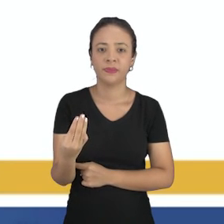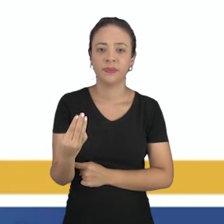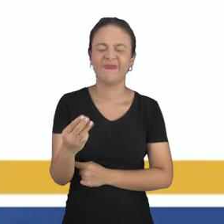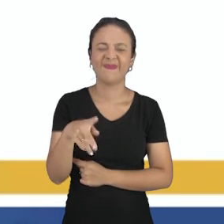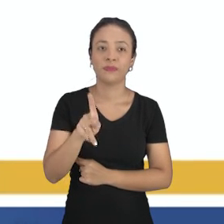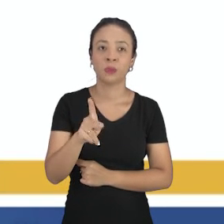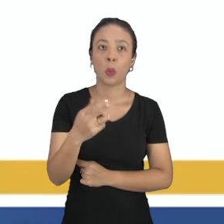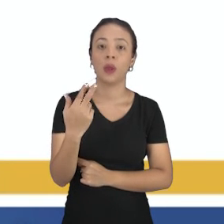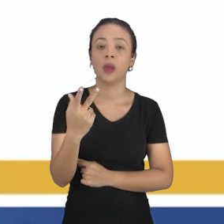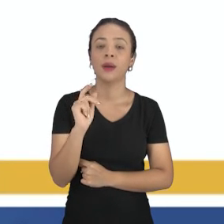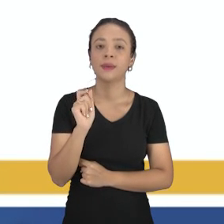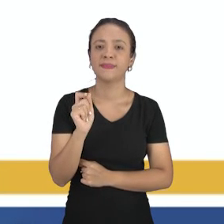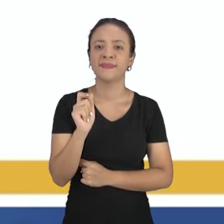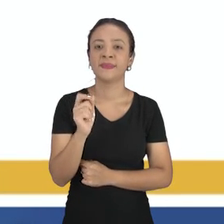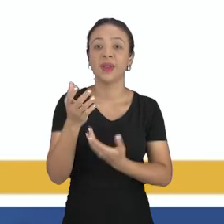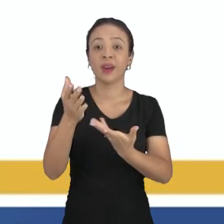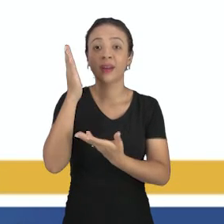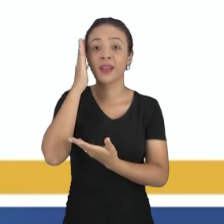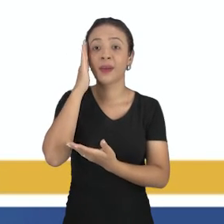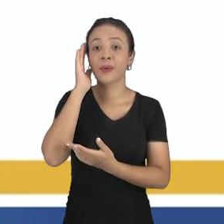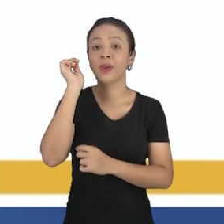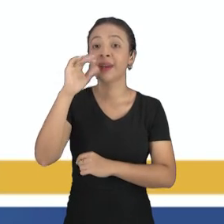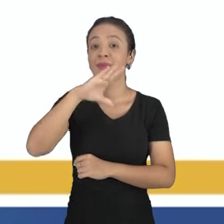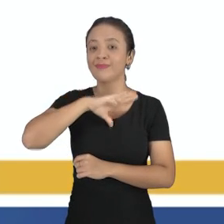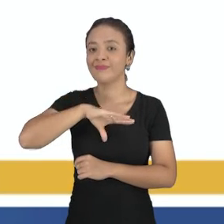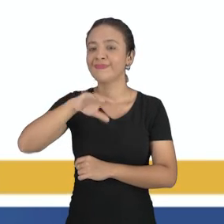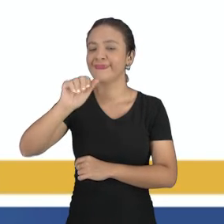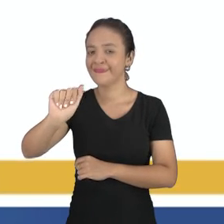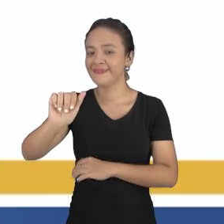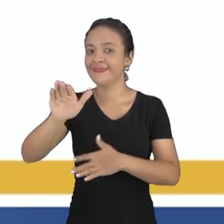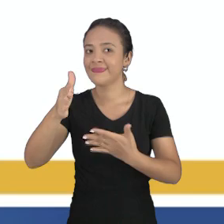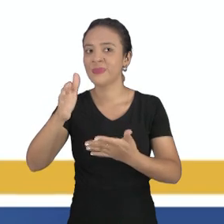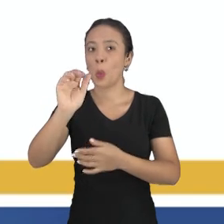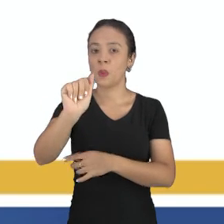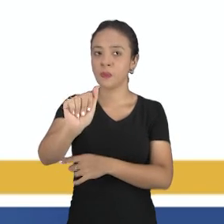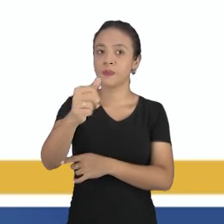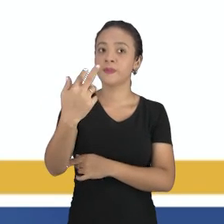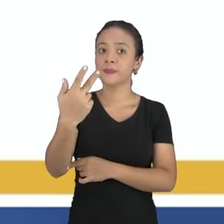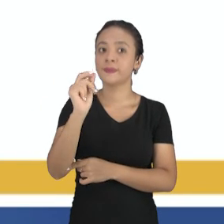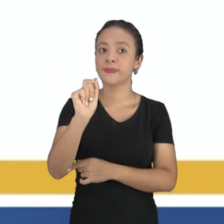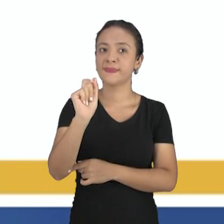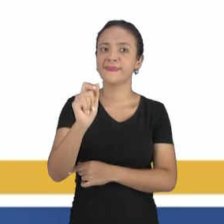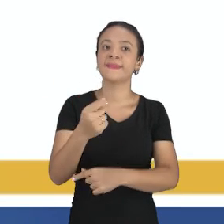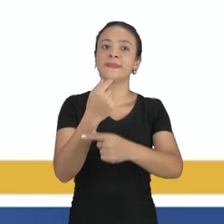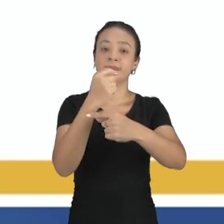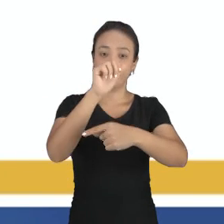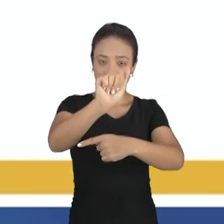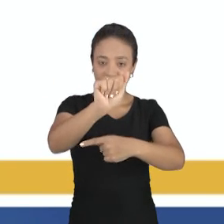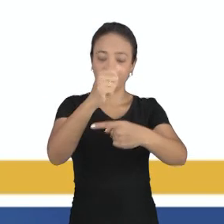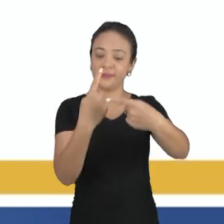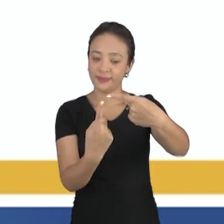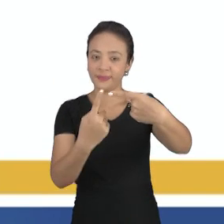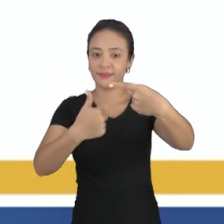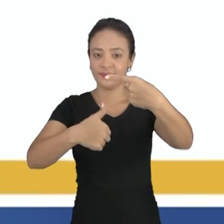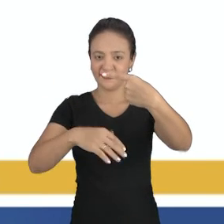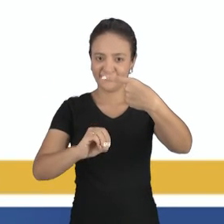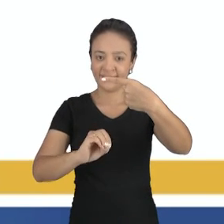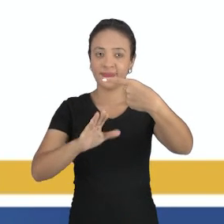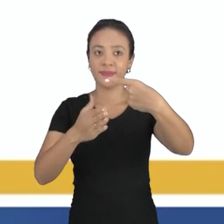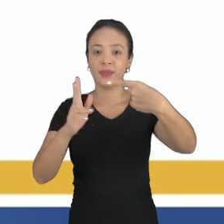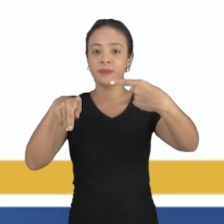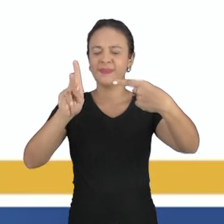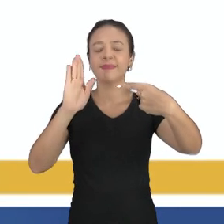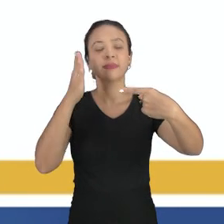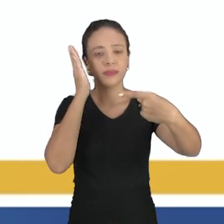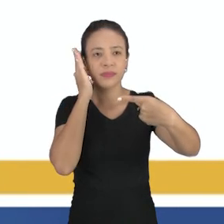eu cai igual o que eu tava querendo saber a cidade A então a = 1 sobre 10 então meu